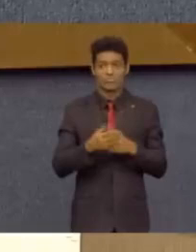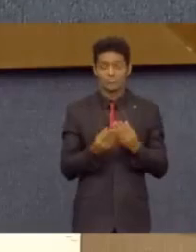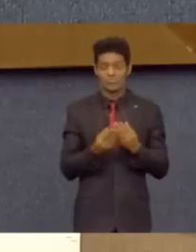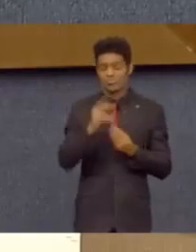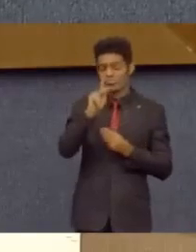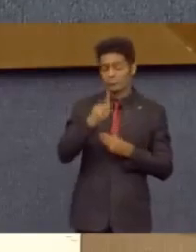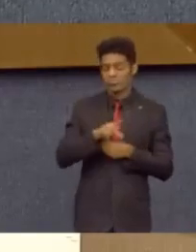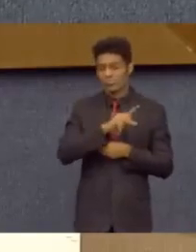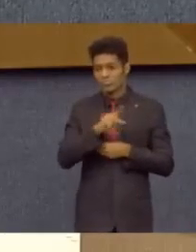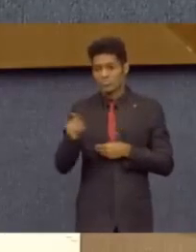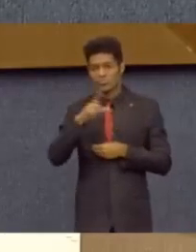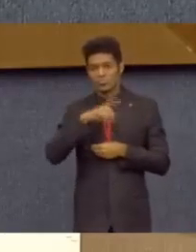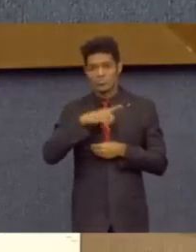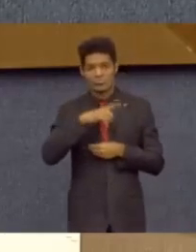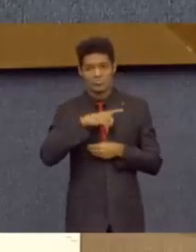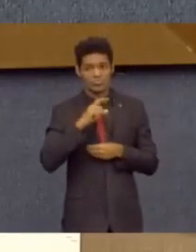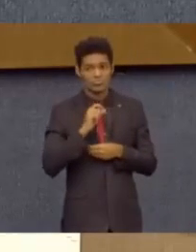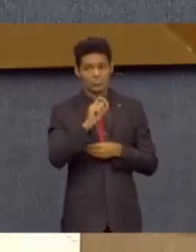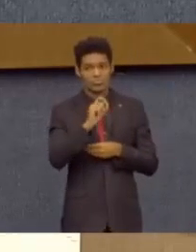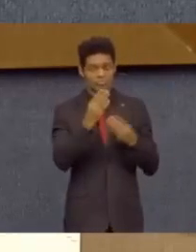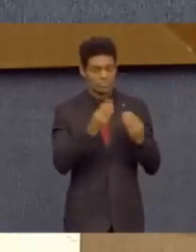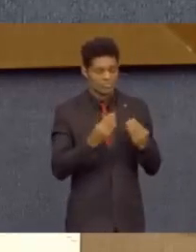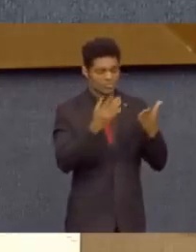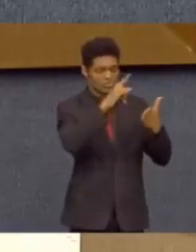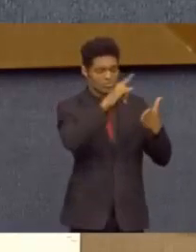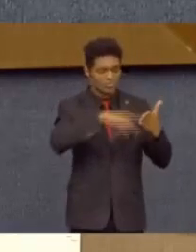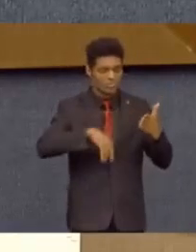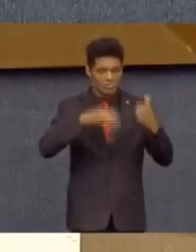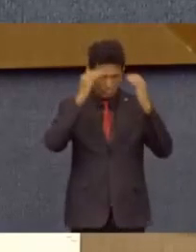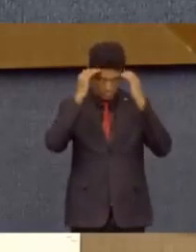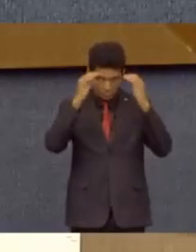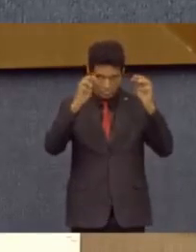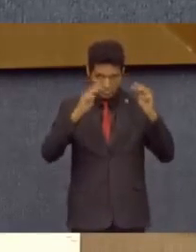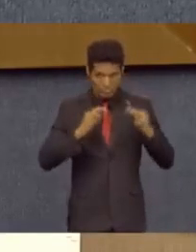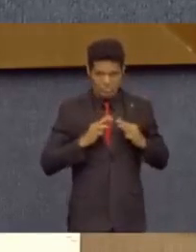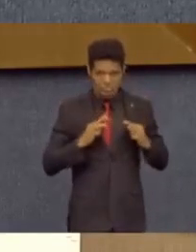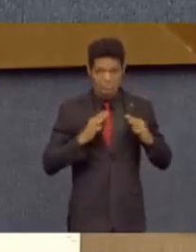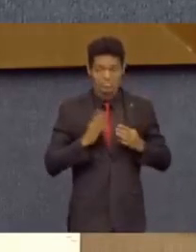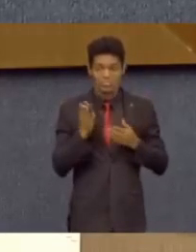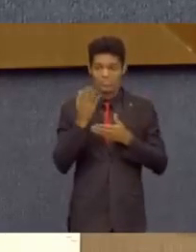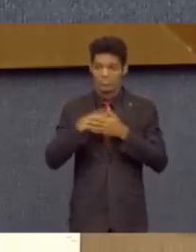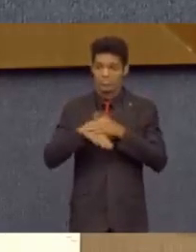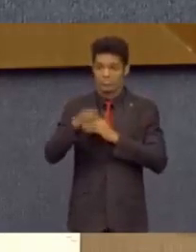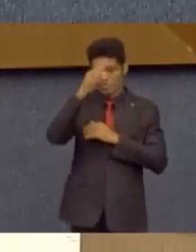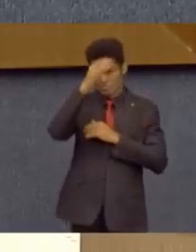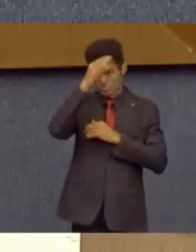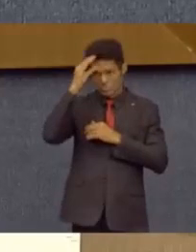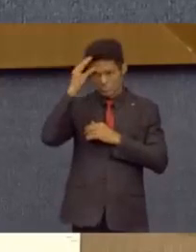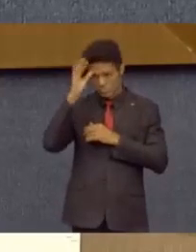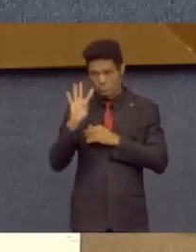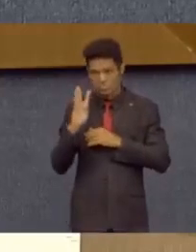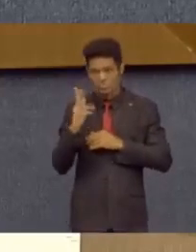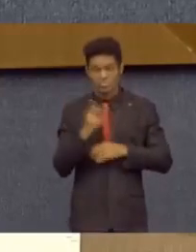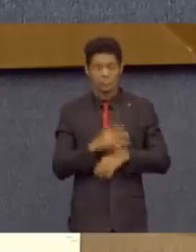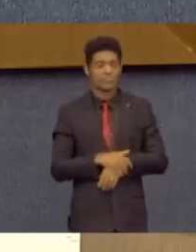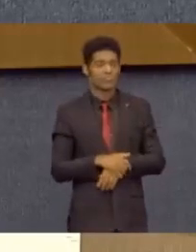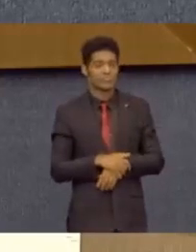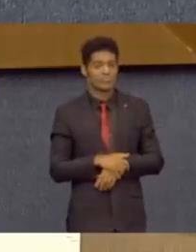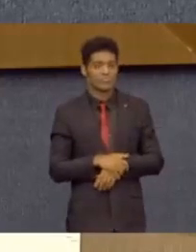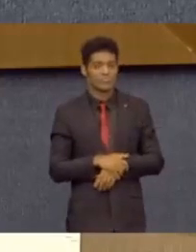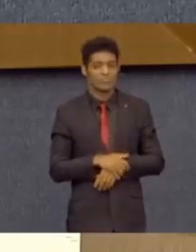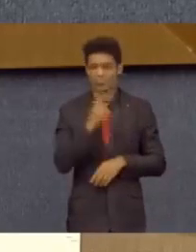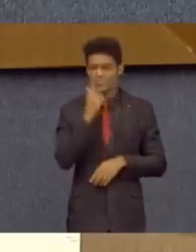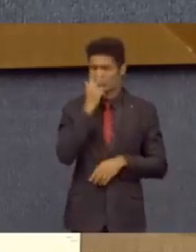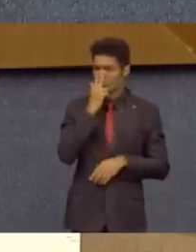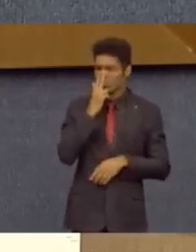a entrega do diploma de honra ao mérito na Câmara Municipal de Belo Horizonte. Embora